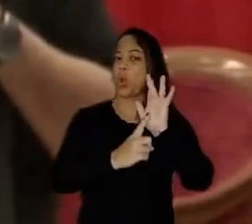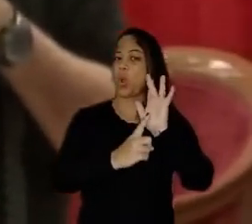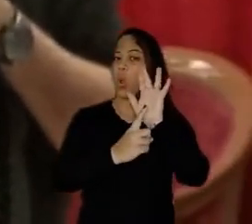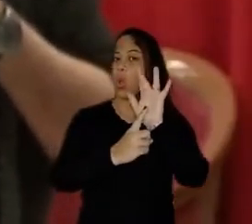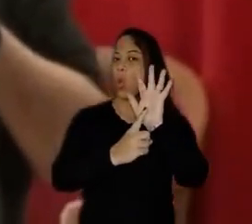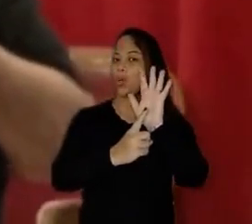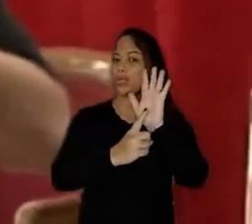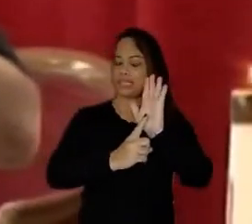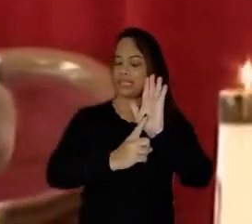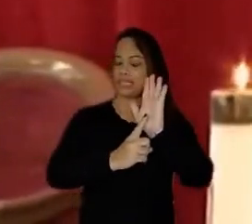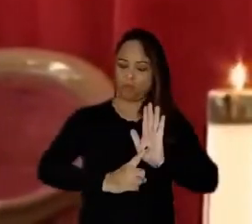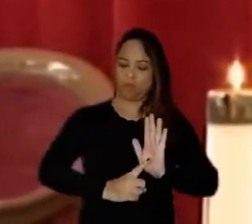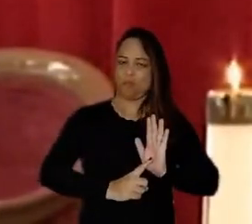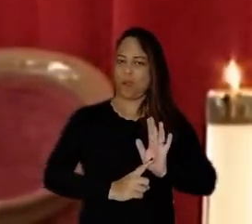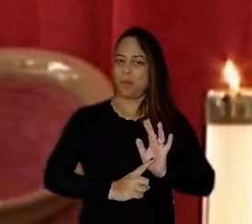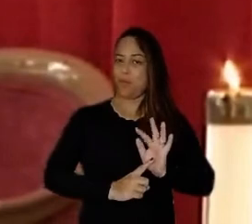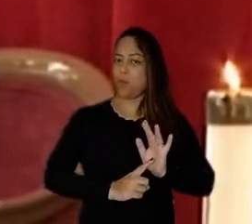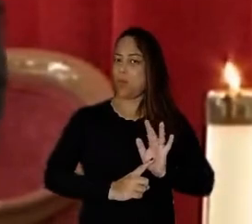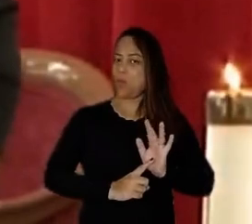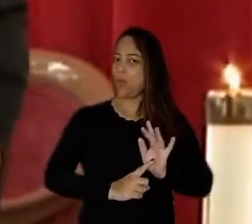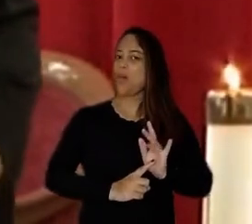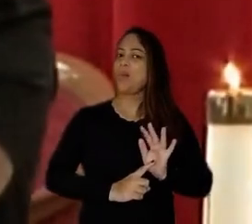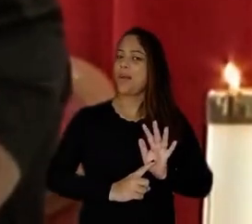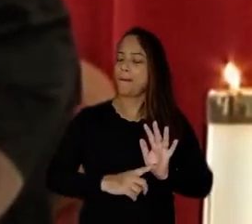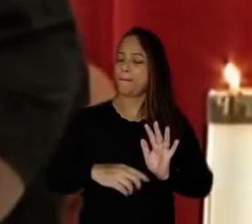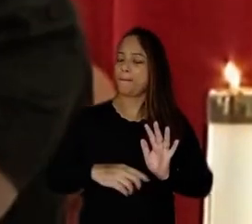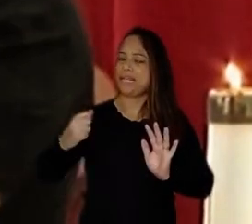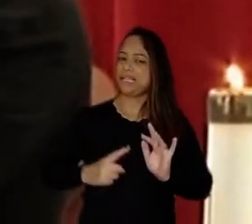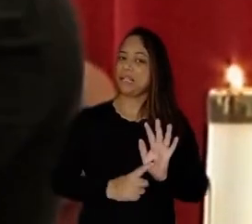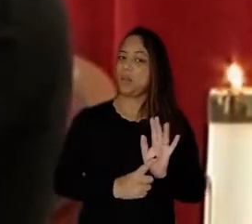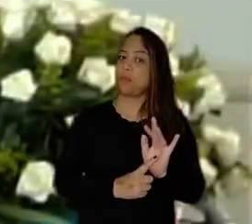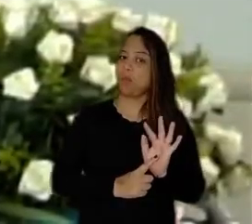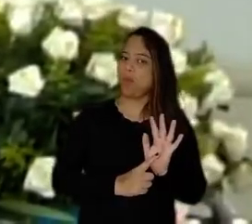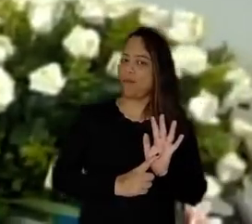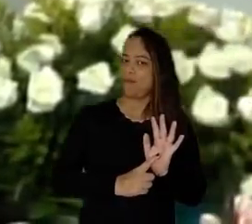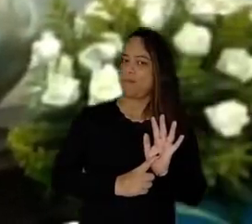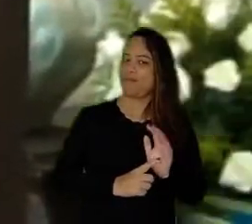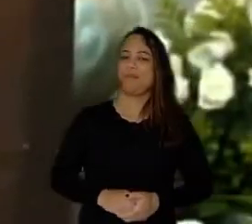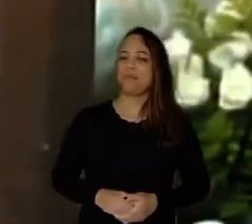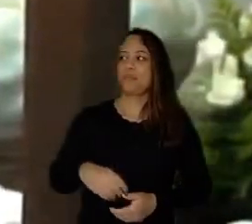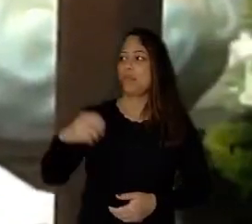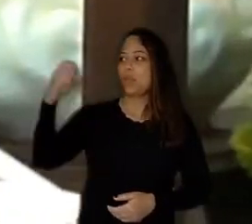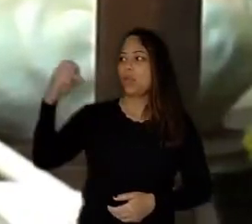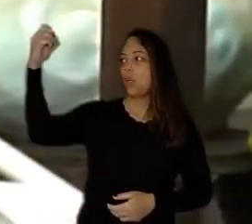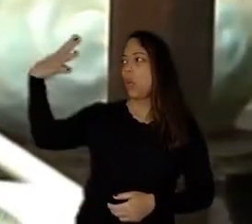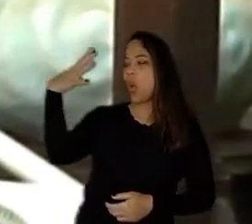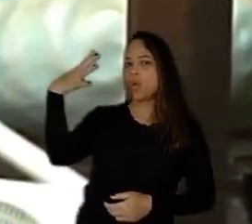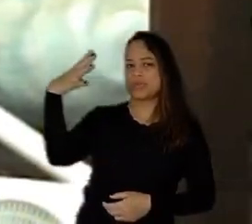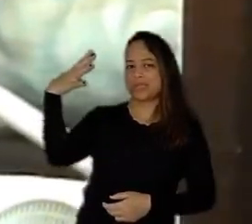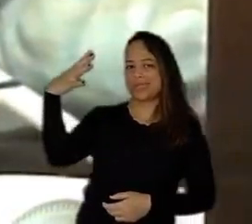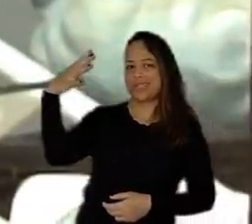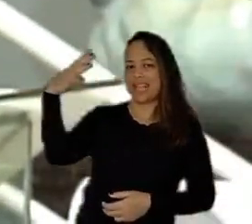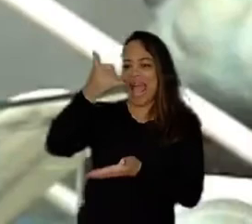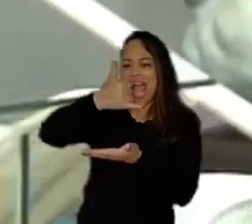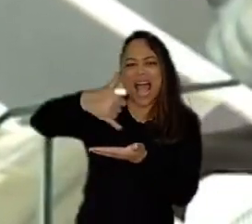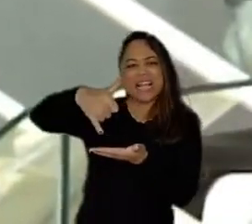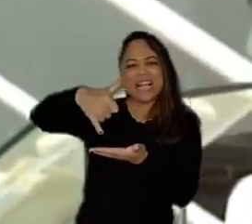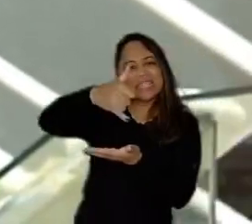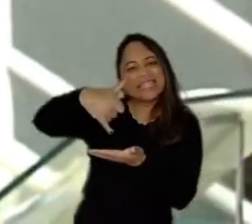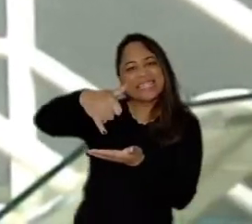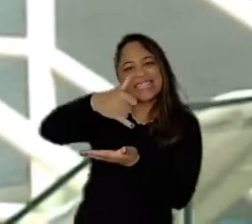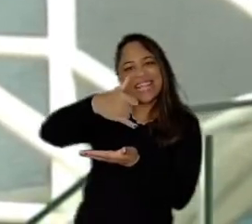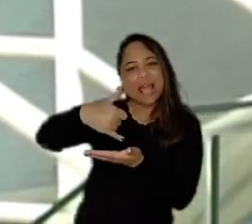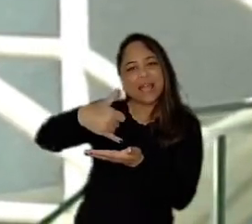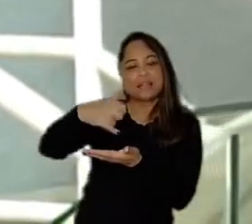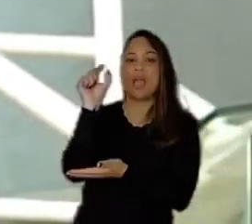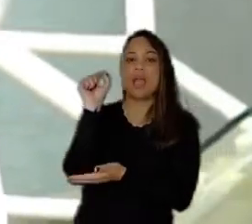deve permanecer acesa. E a luz ou o azeite que mantém